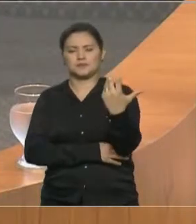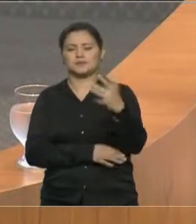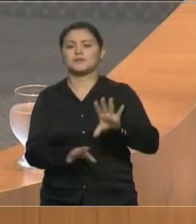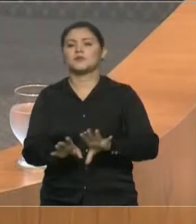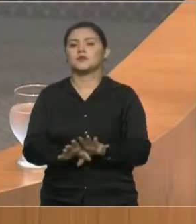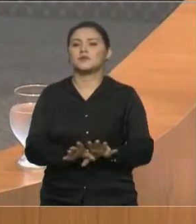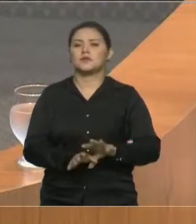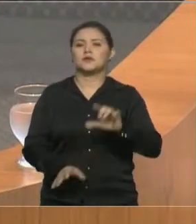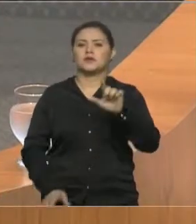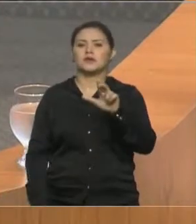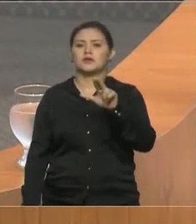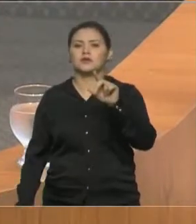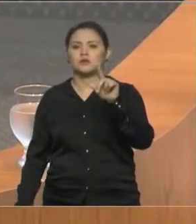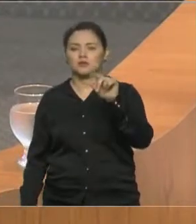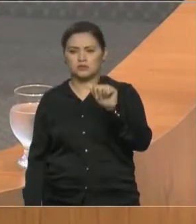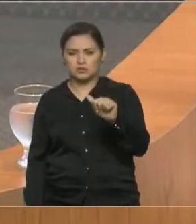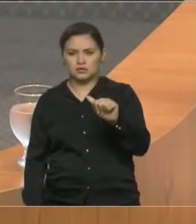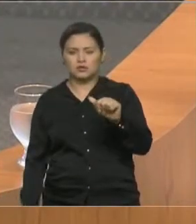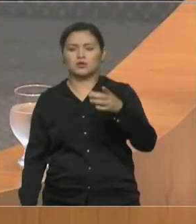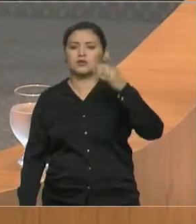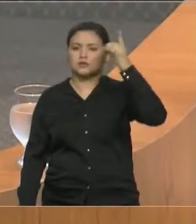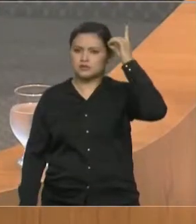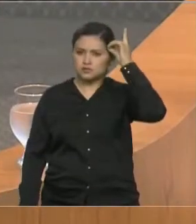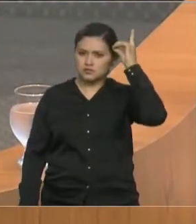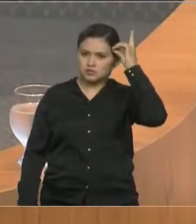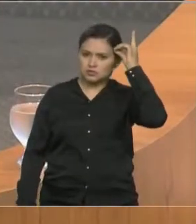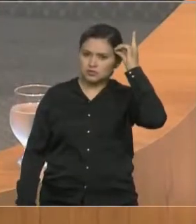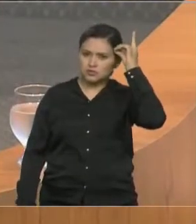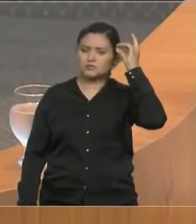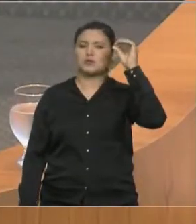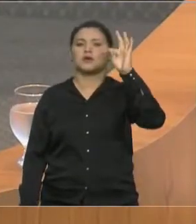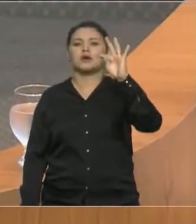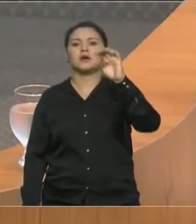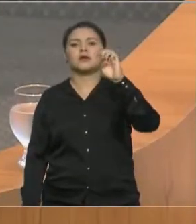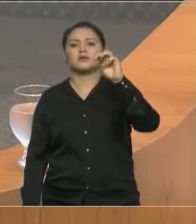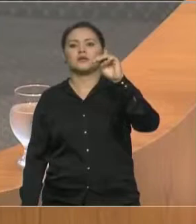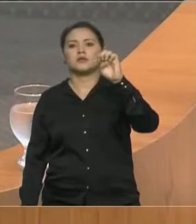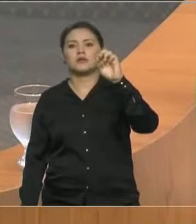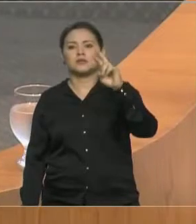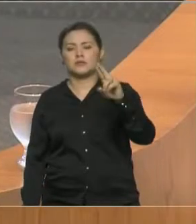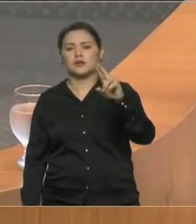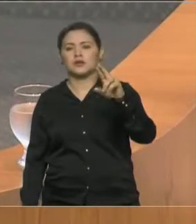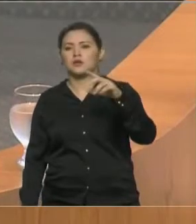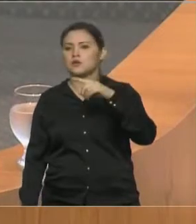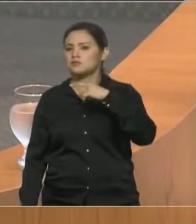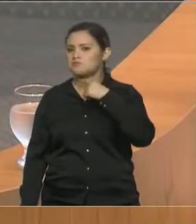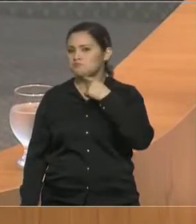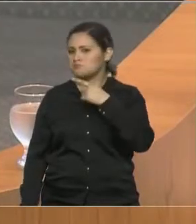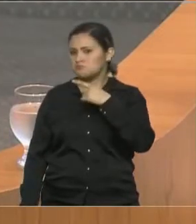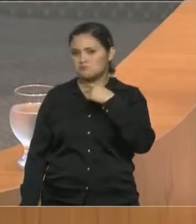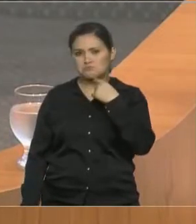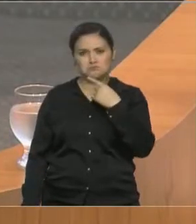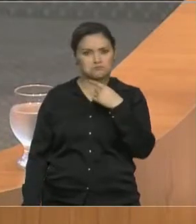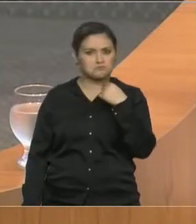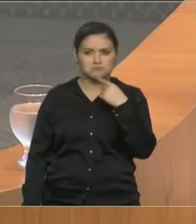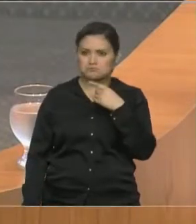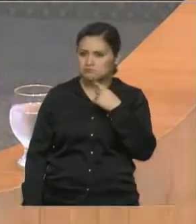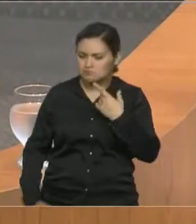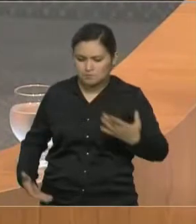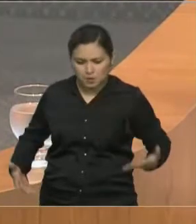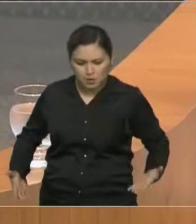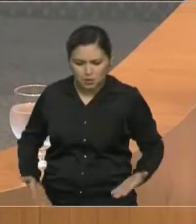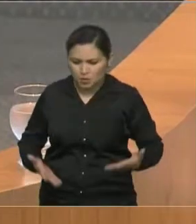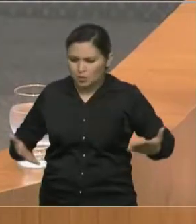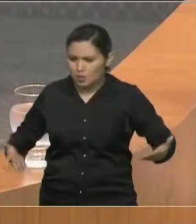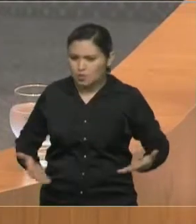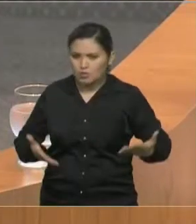da presidente Dilma, e até mesmo do presidente Michel Temer, ninguém ousou promover tantos retrocessos